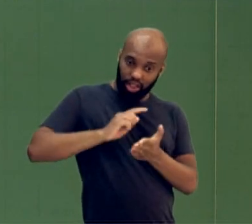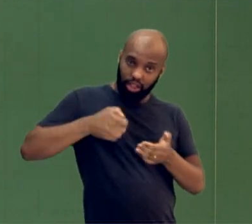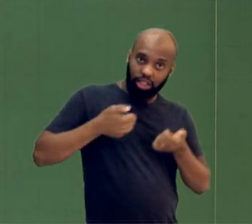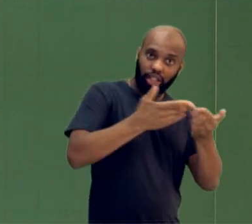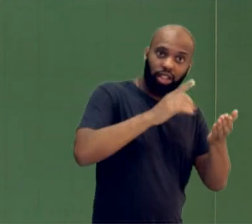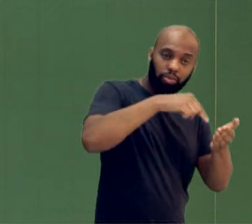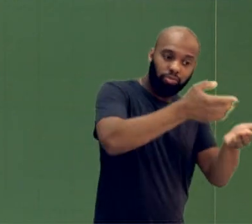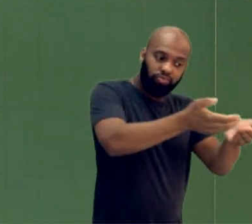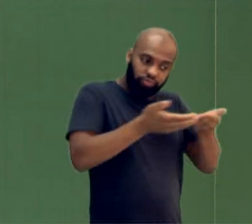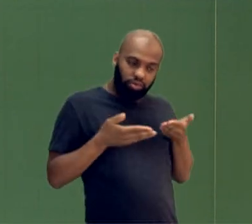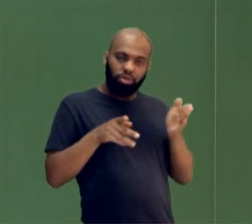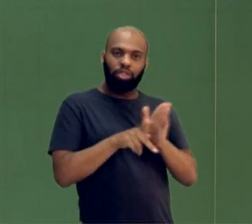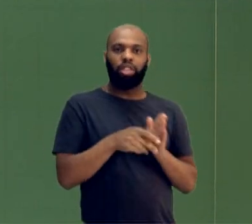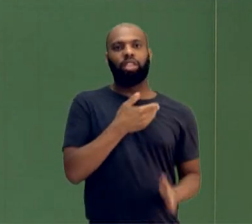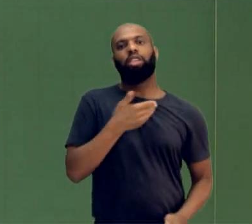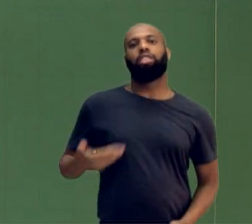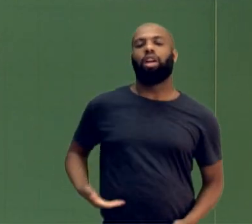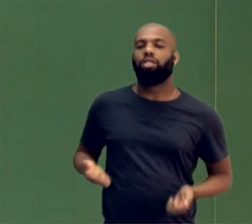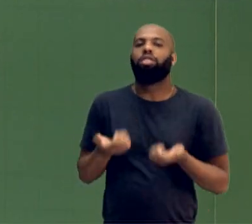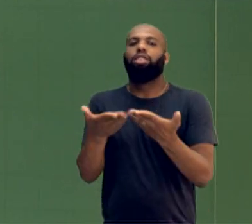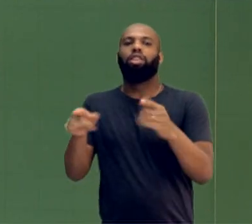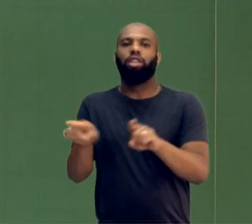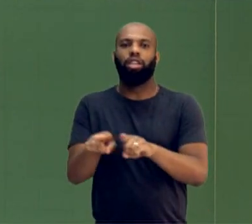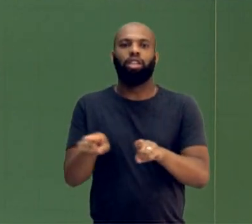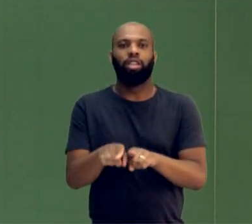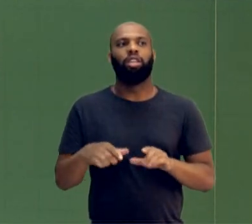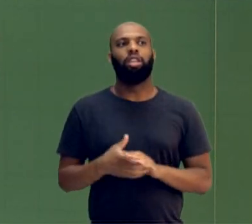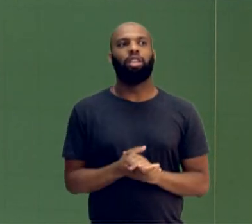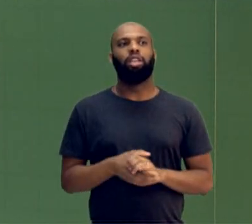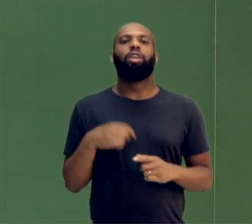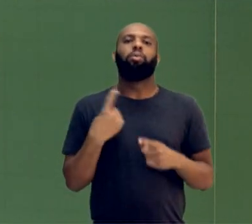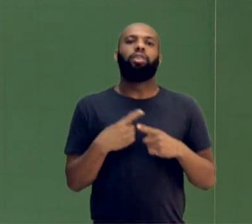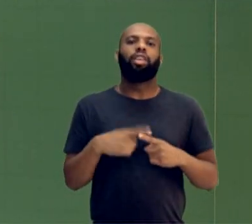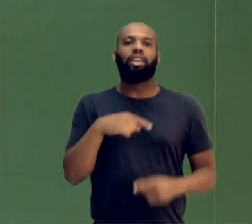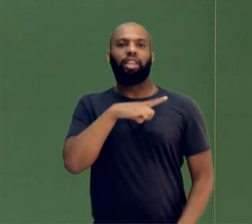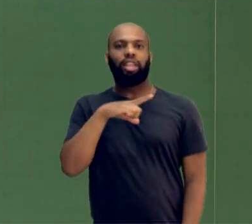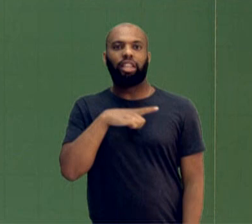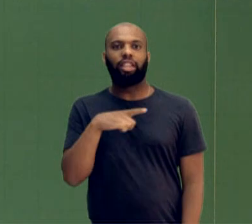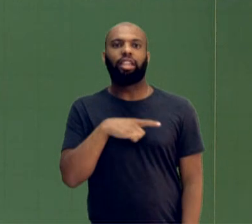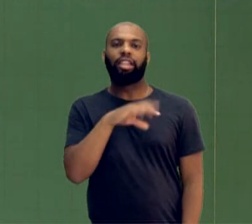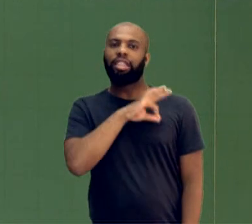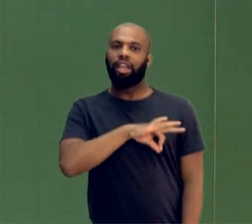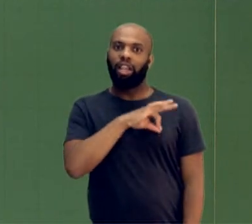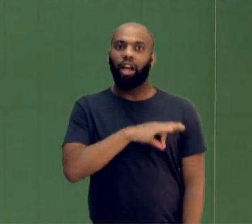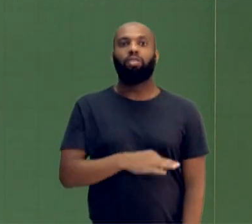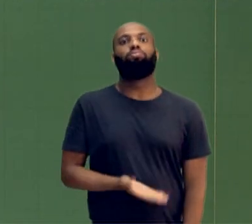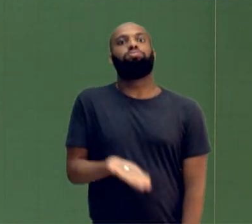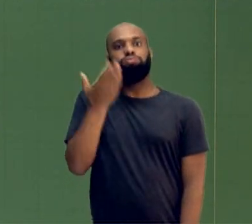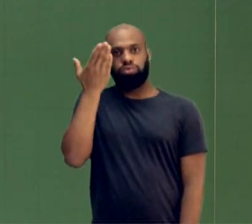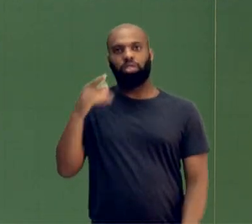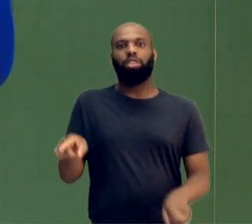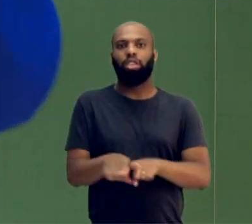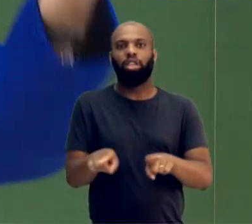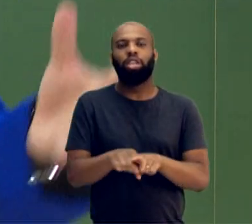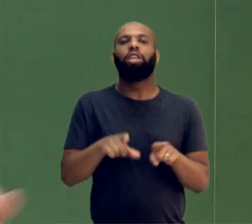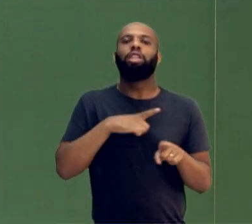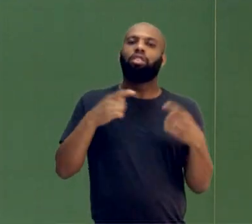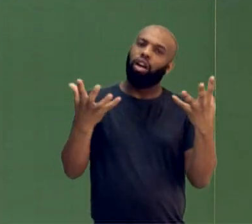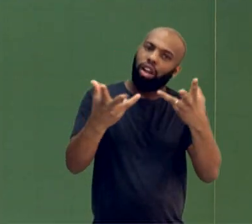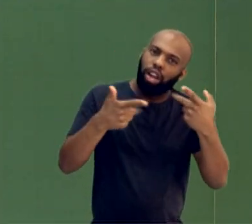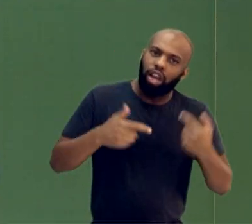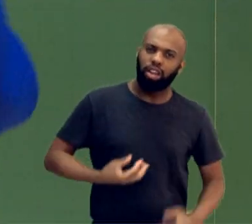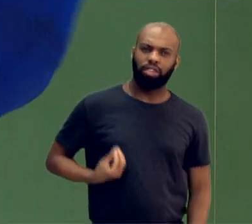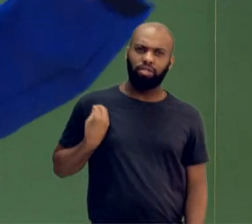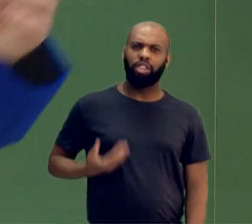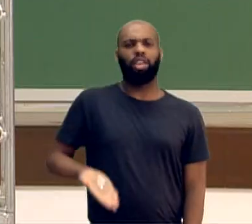recebe, o Estado acaba tendo índices, por exemplo, de per capita, né, índice de renda per capita altíssimo, de qualidade de vida